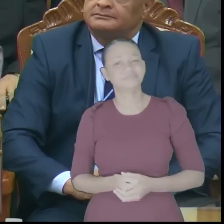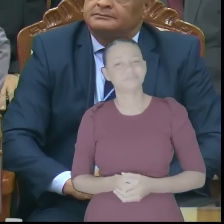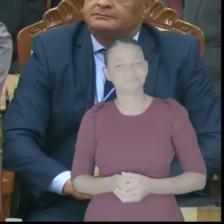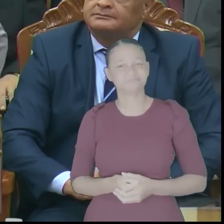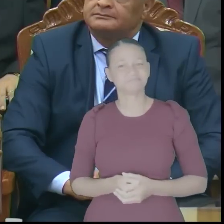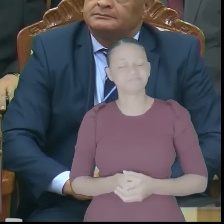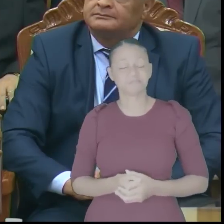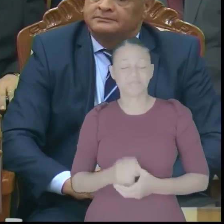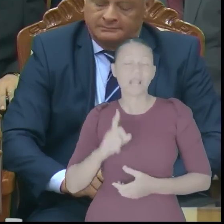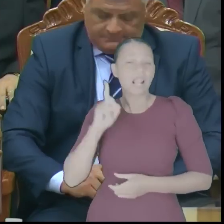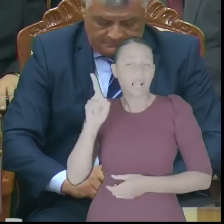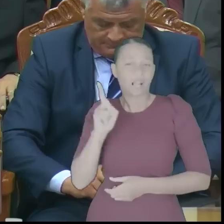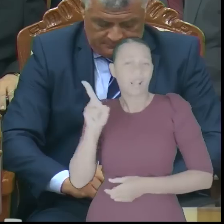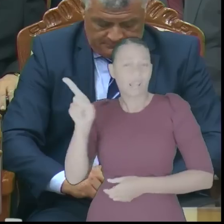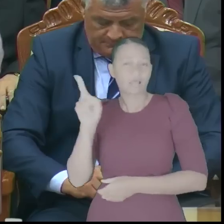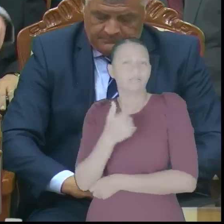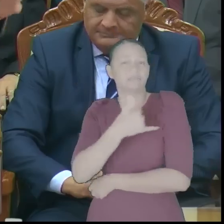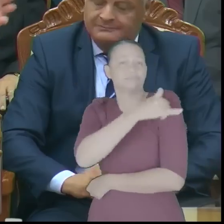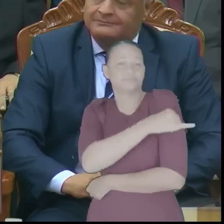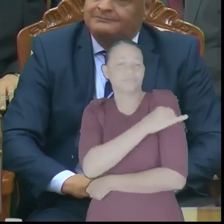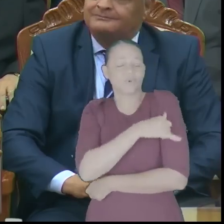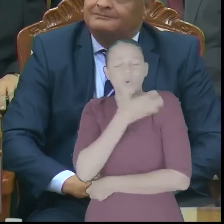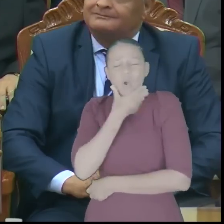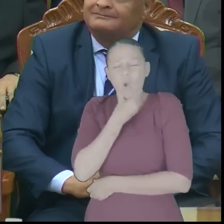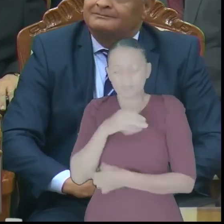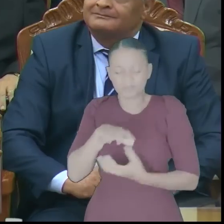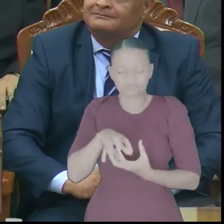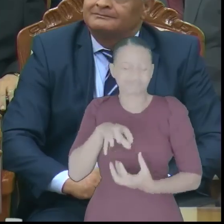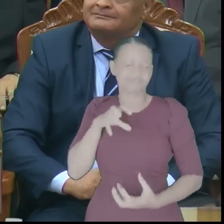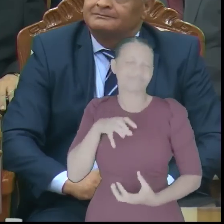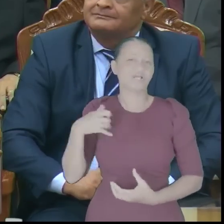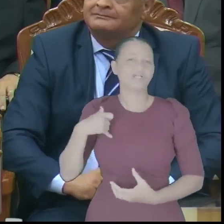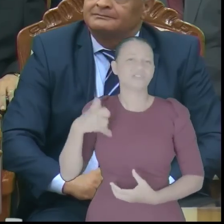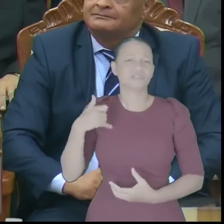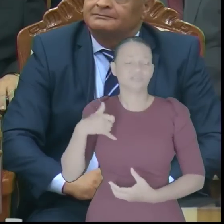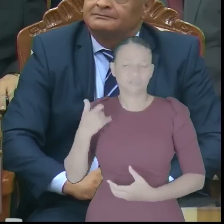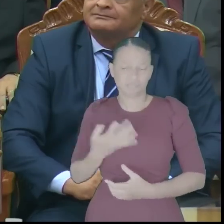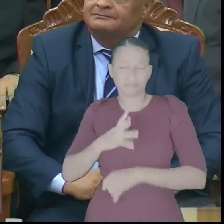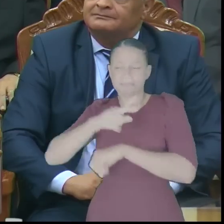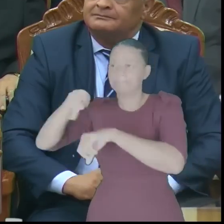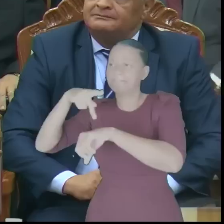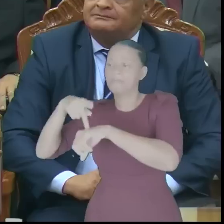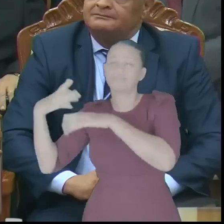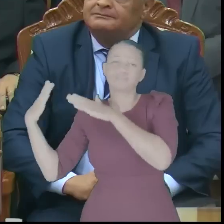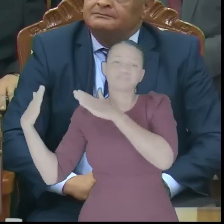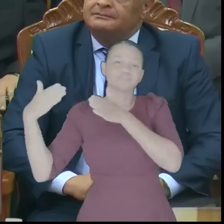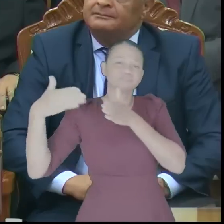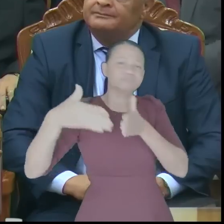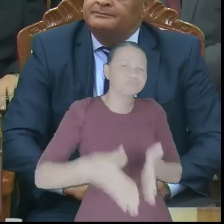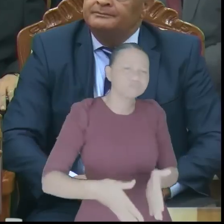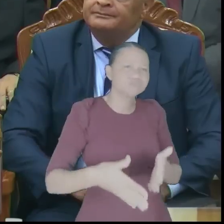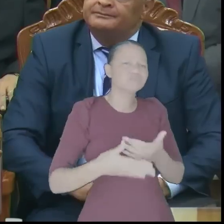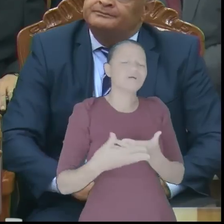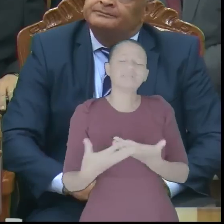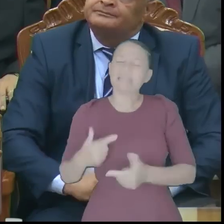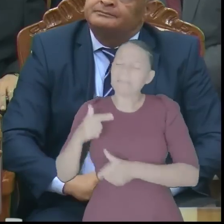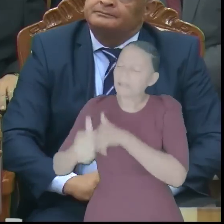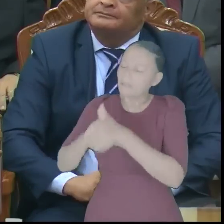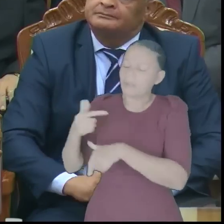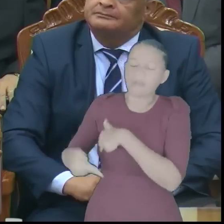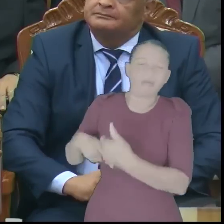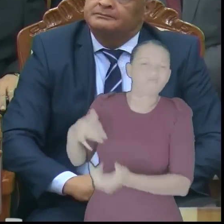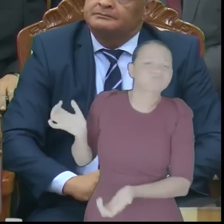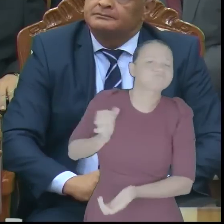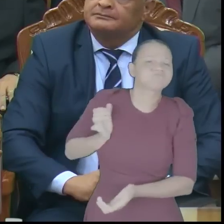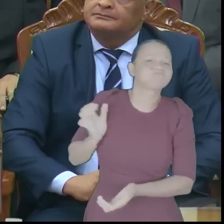No Rio de Janeiro, um senhor de idade, vindo do exterior, novo, fez fortuna,